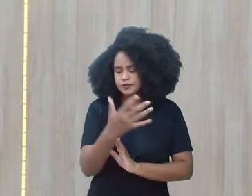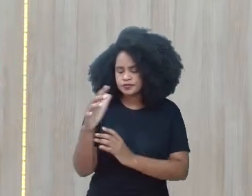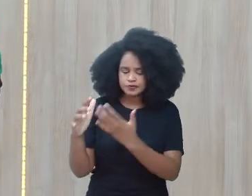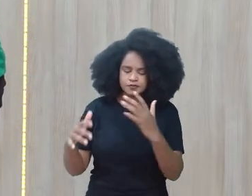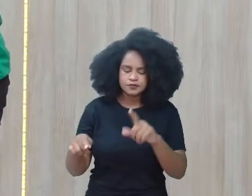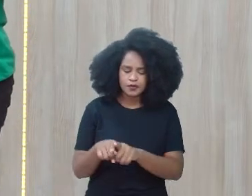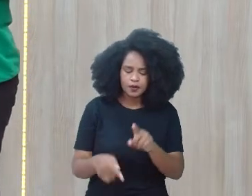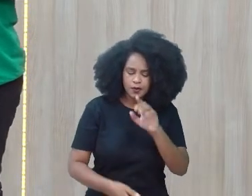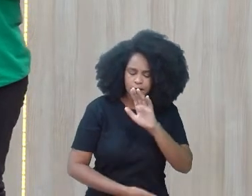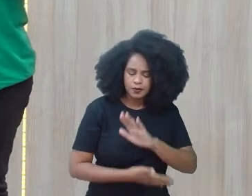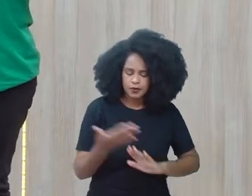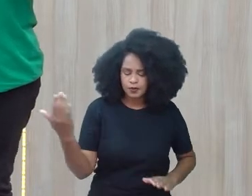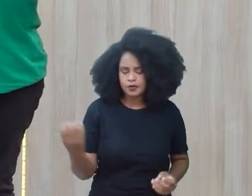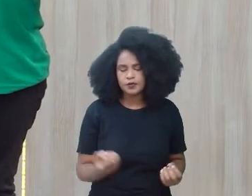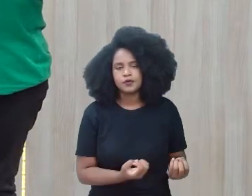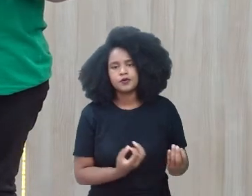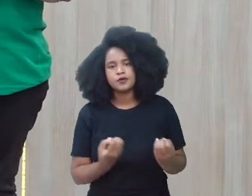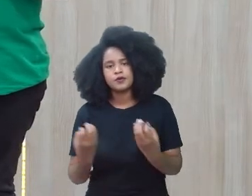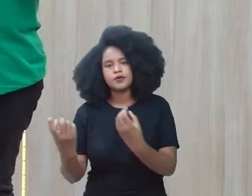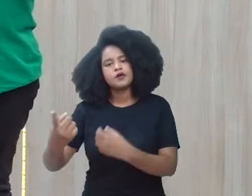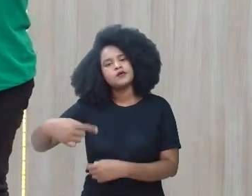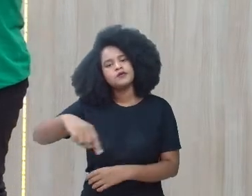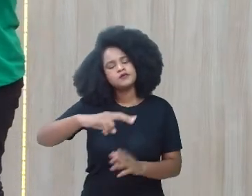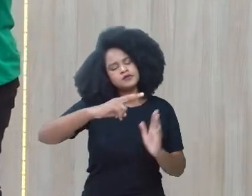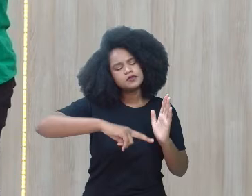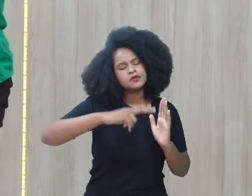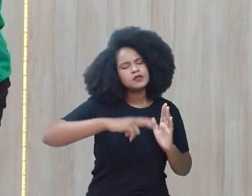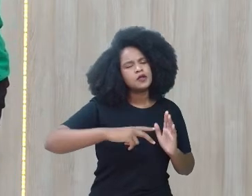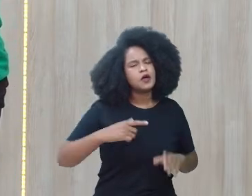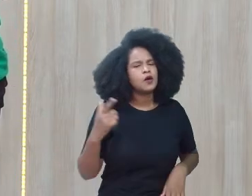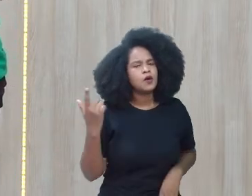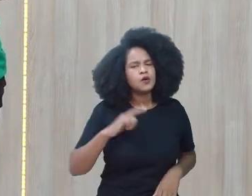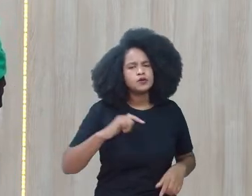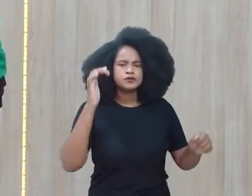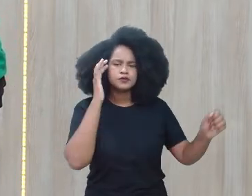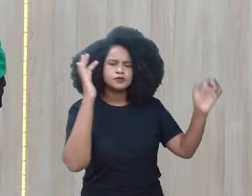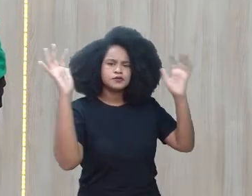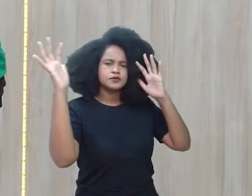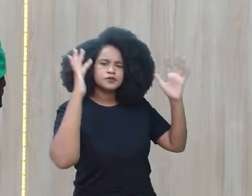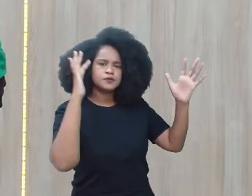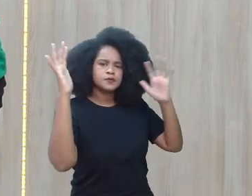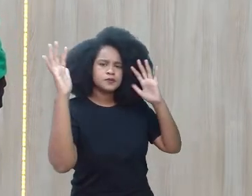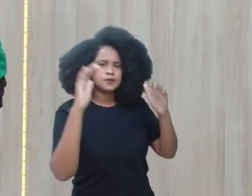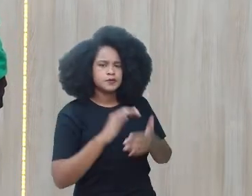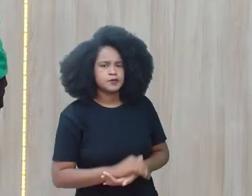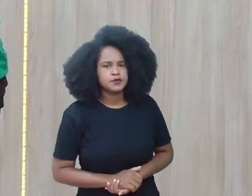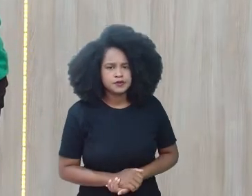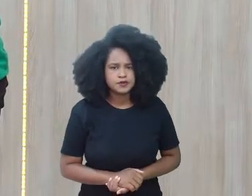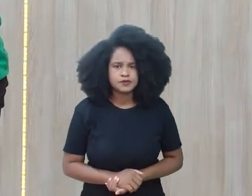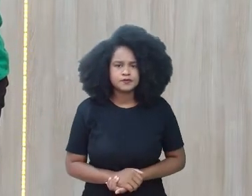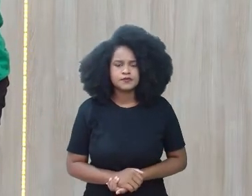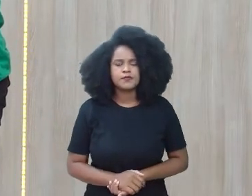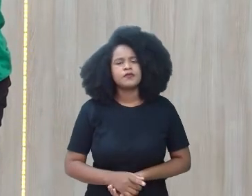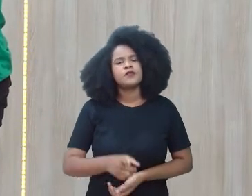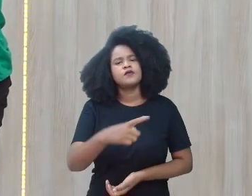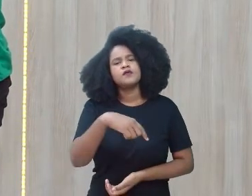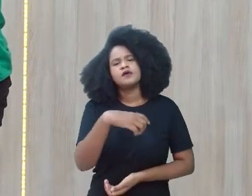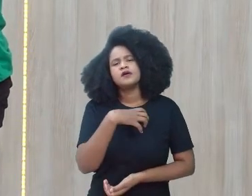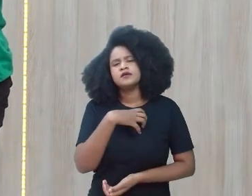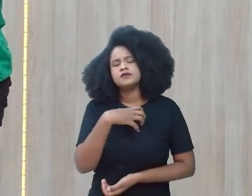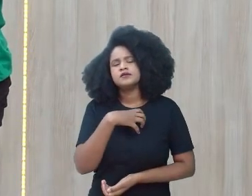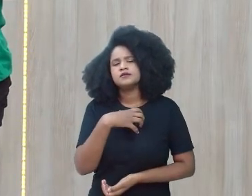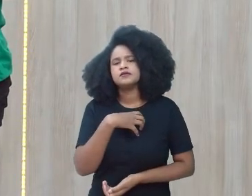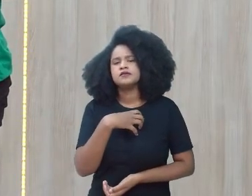viagens. E aí vocês quando leem, vocês conseguem viajar, vocês conseguem se sentir lá